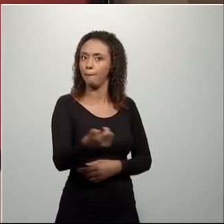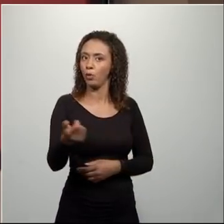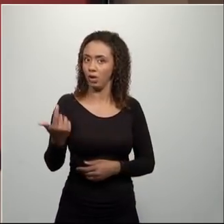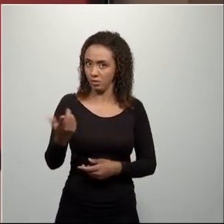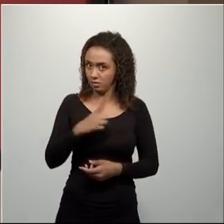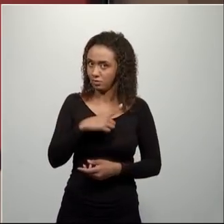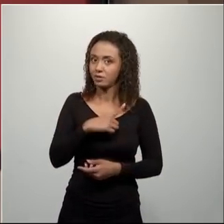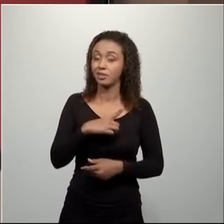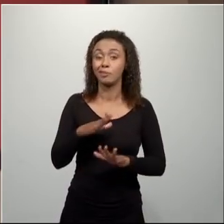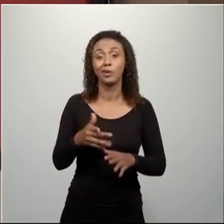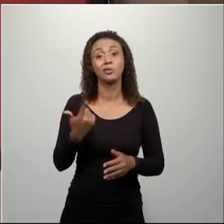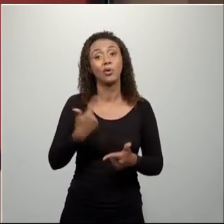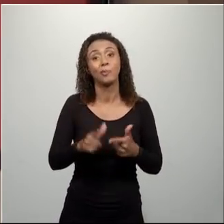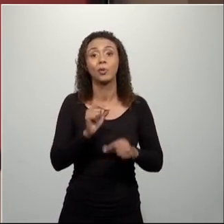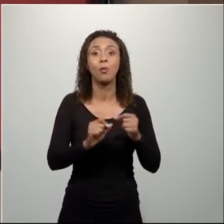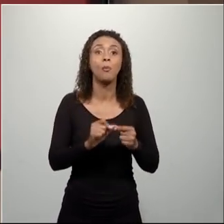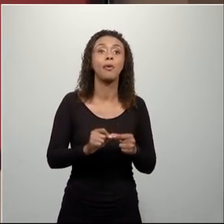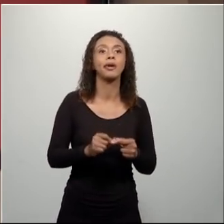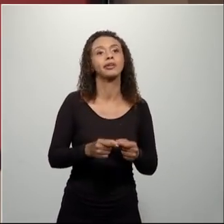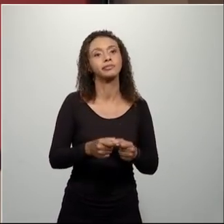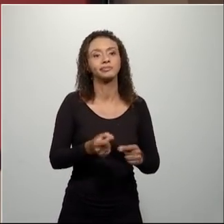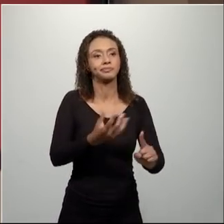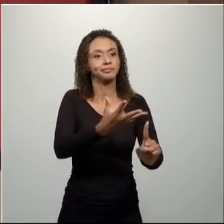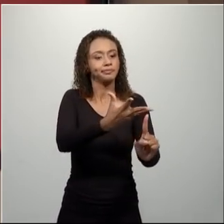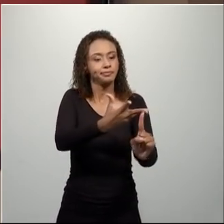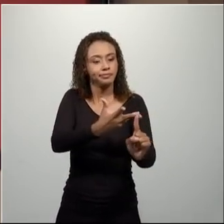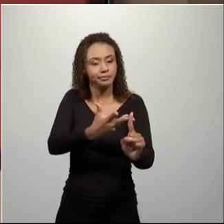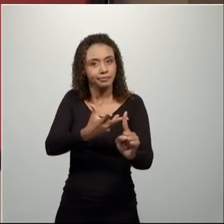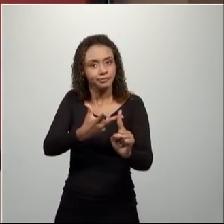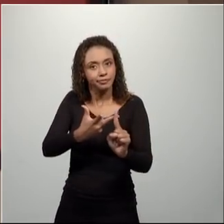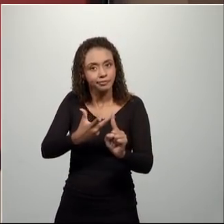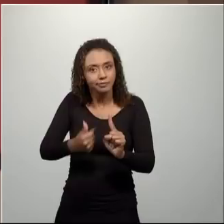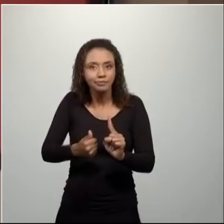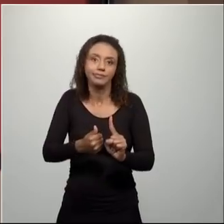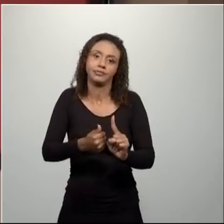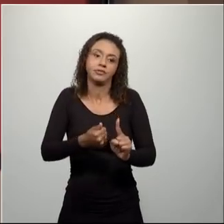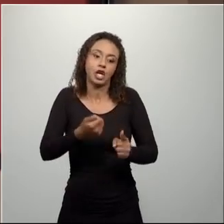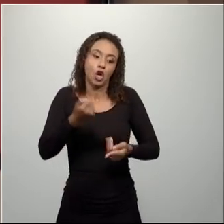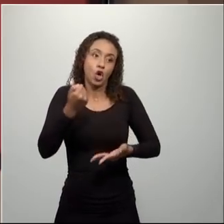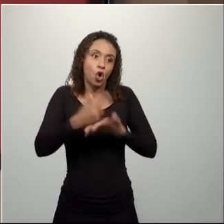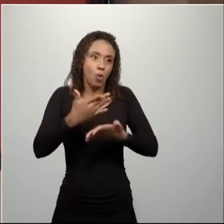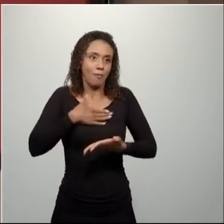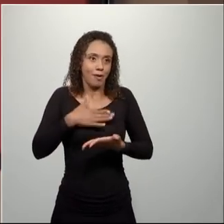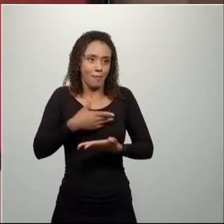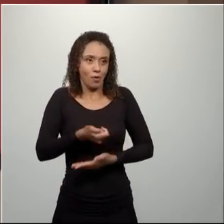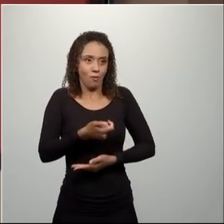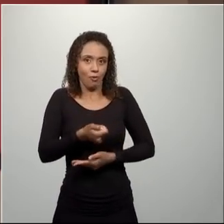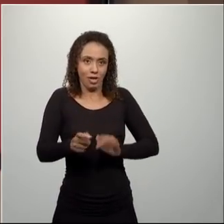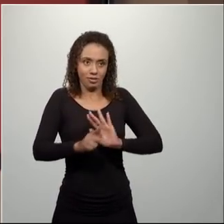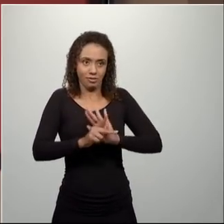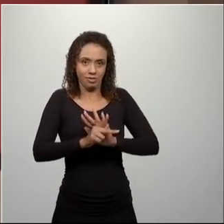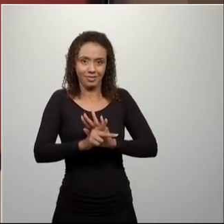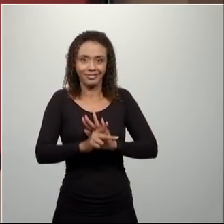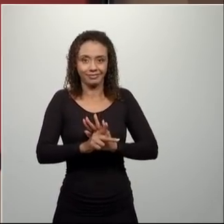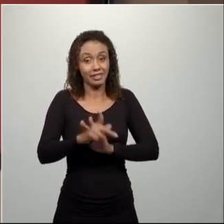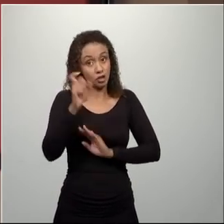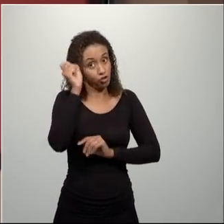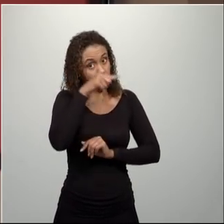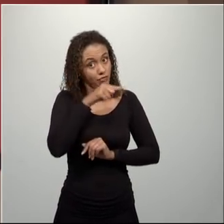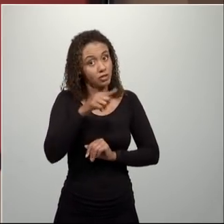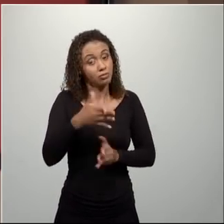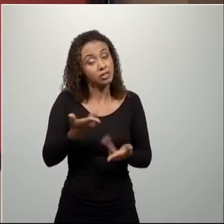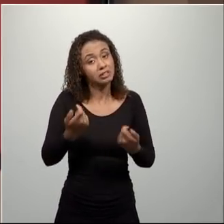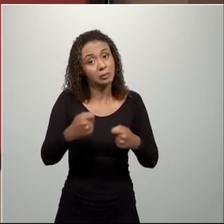vários usuários a entrarem na sua crypton moeda dá mas você tem que de alguma forma algum incentivo